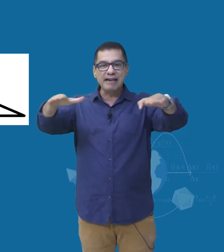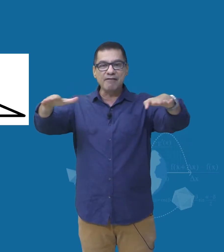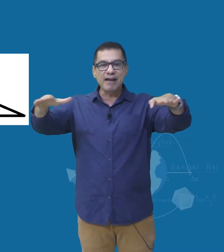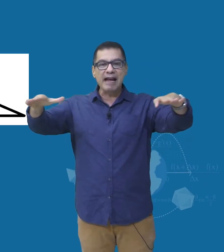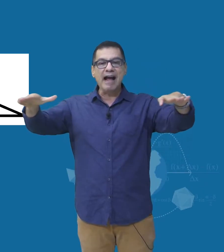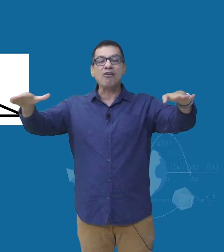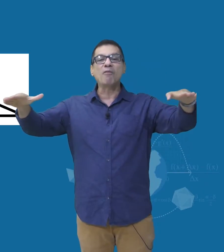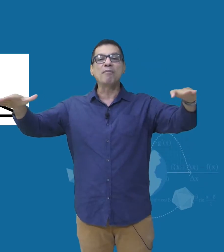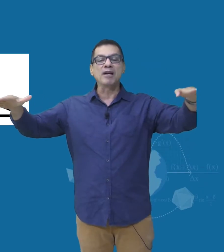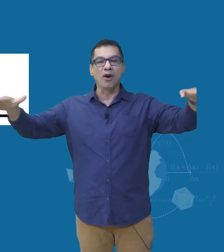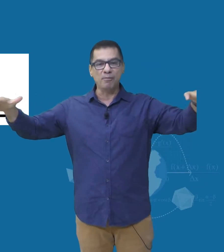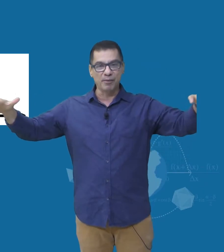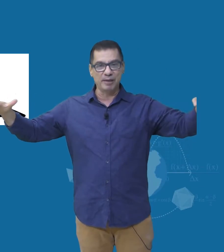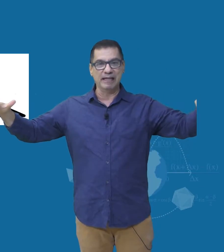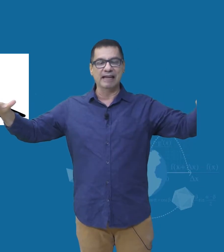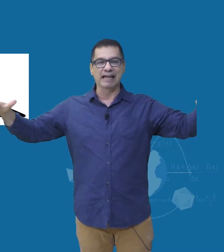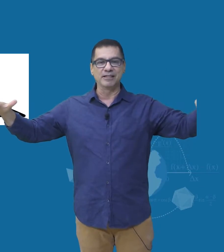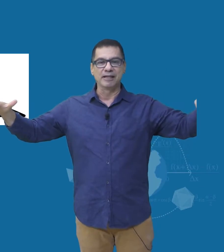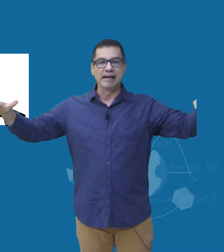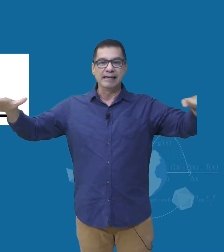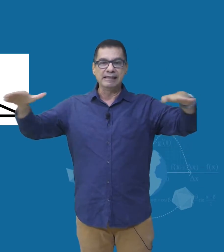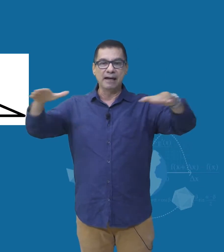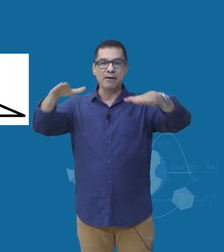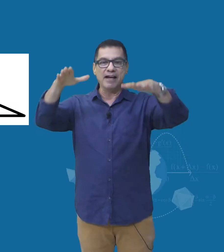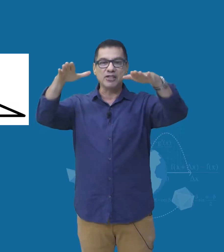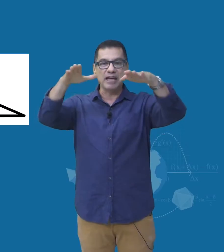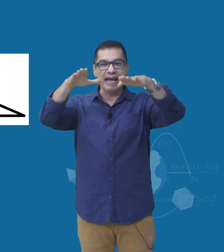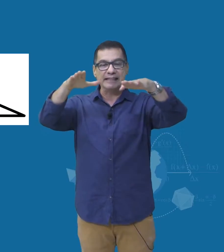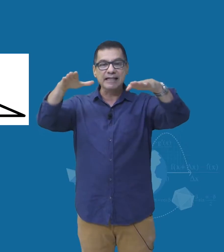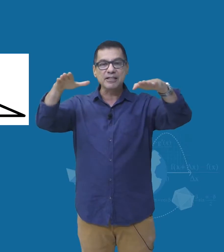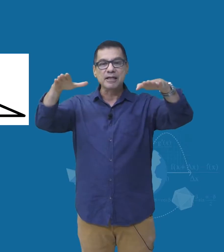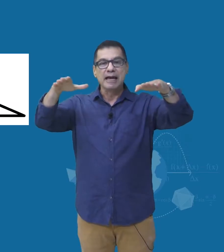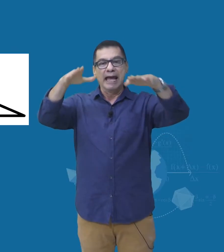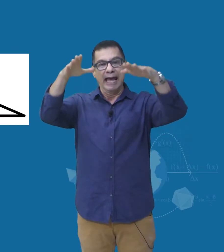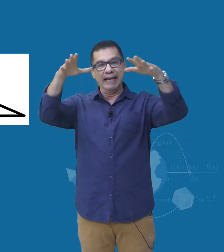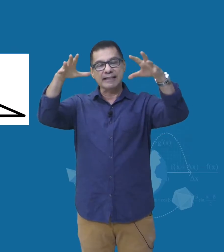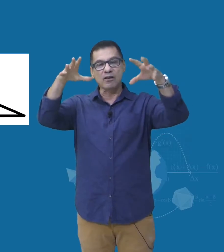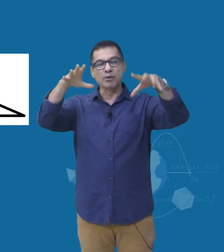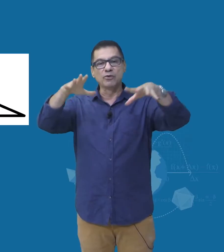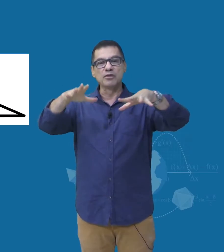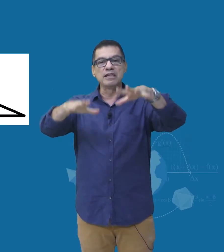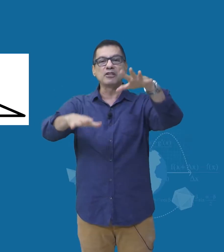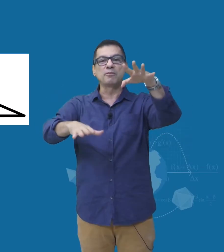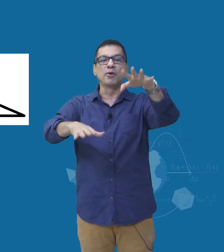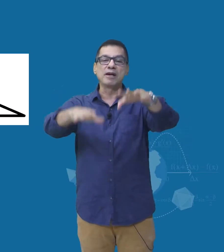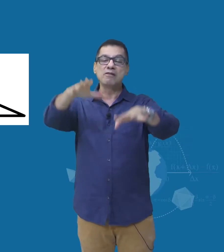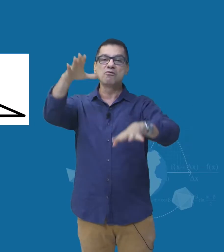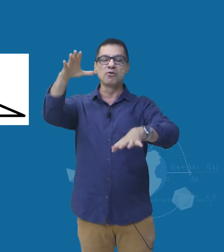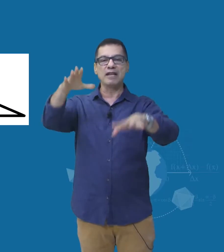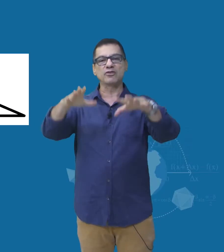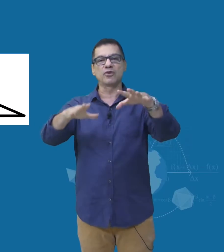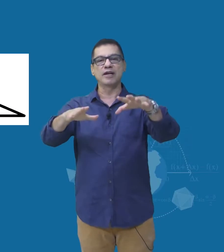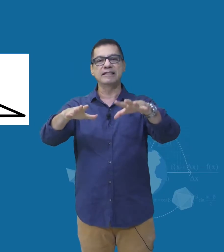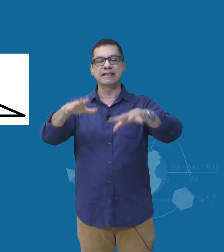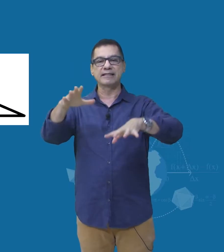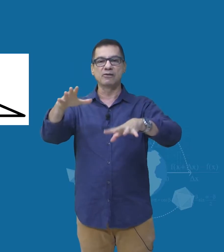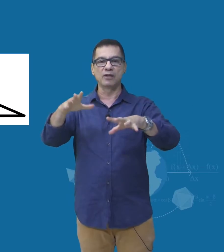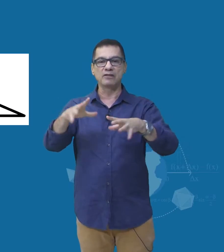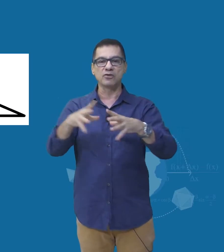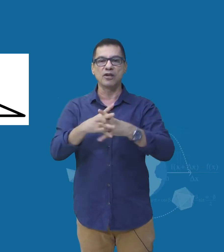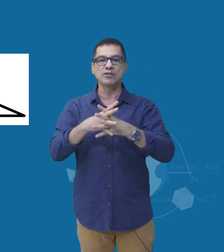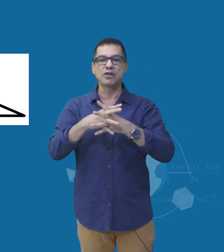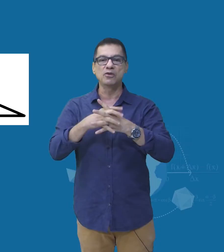ela vai navegar com uma maior propriedade. Então, as quedas, elas são produzidas por angulações, e